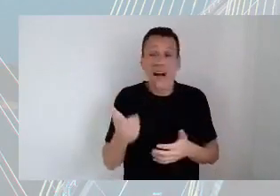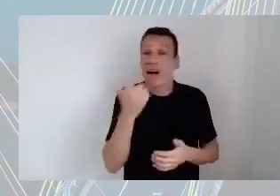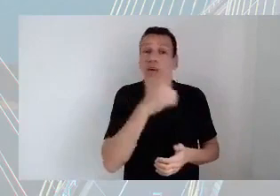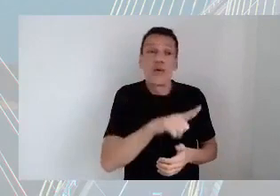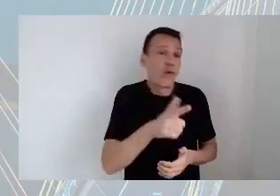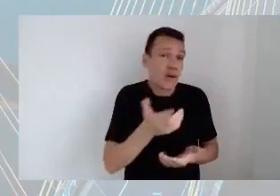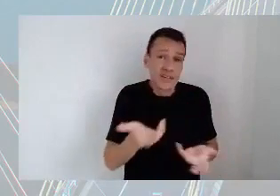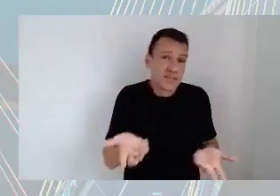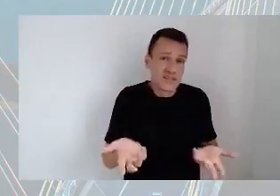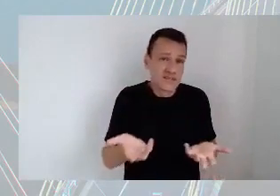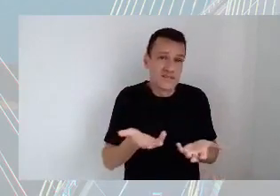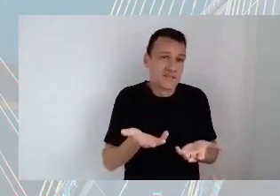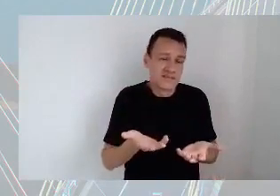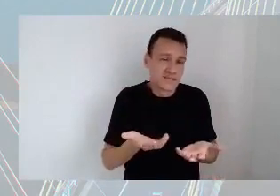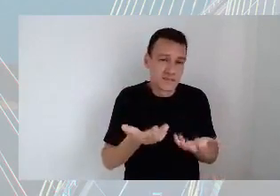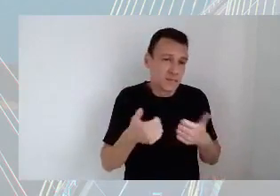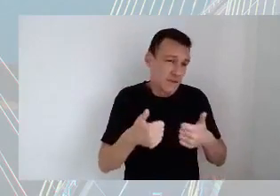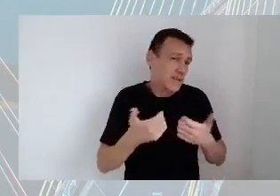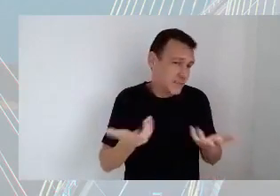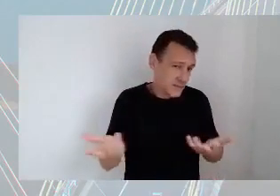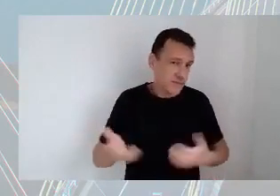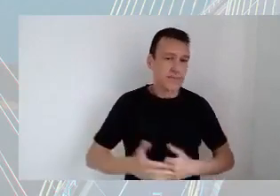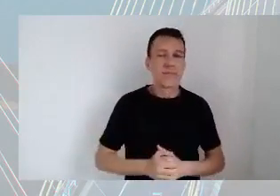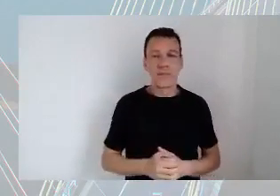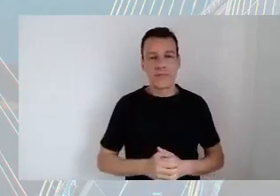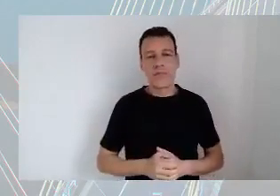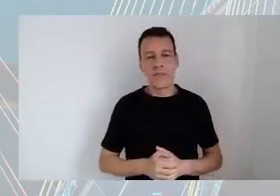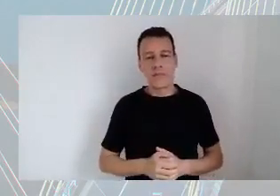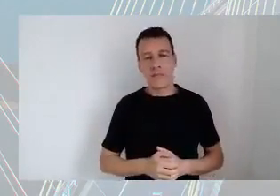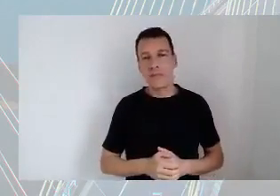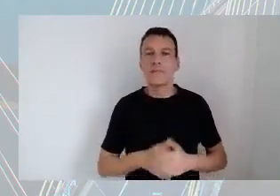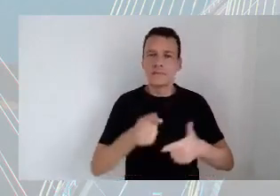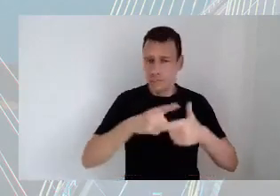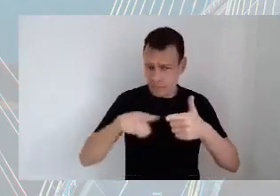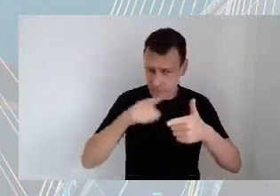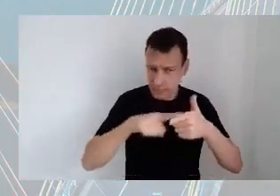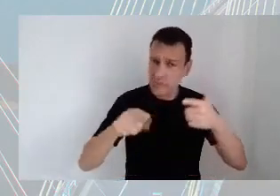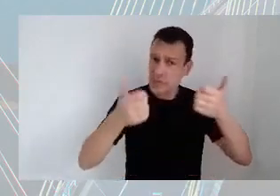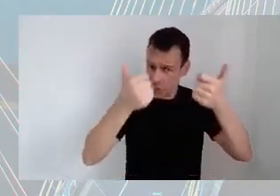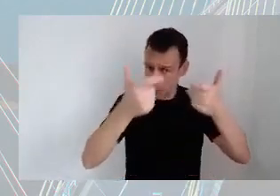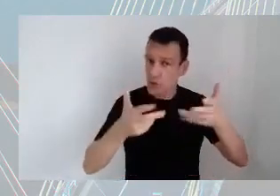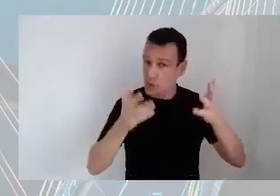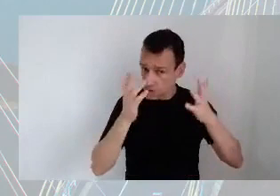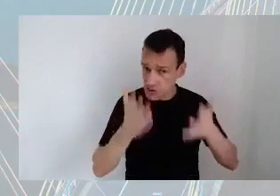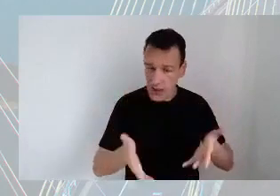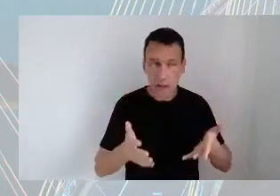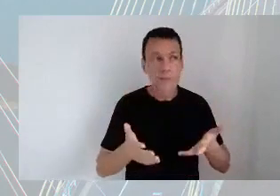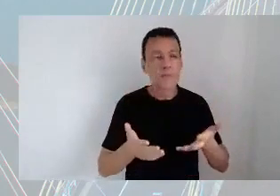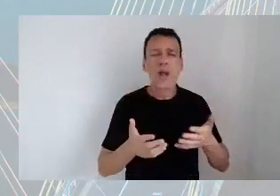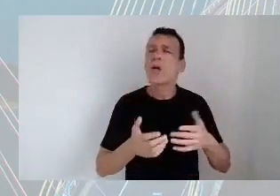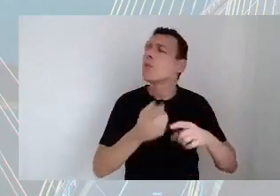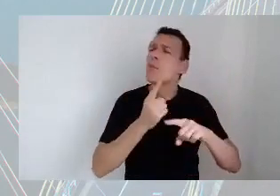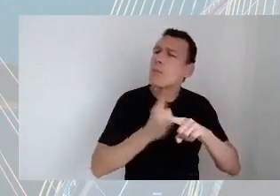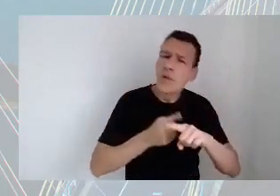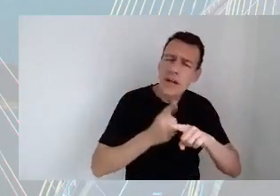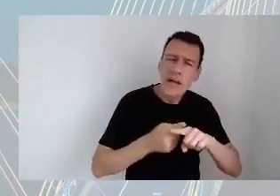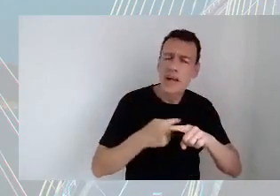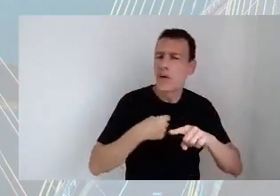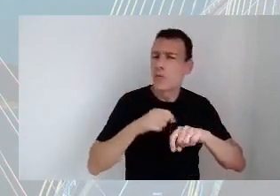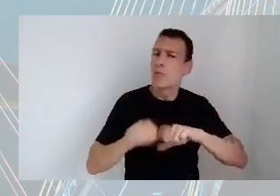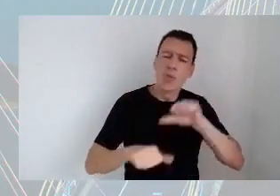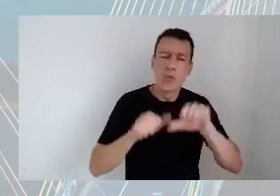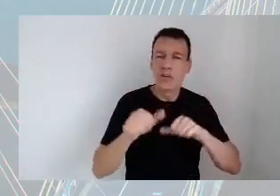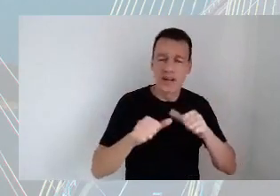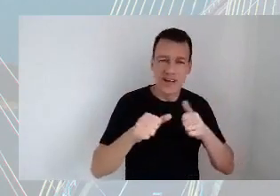pouco, né, a gente falou muito do problema, né, do porquê ser data-driven, enfim, e um pouco da solução. Né? É muito óbvio,